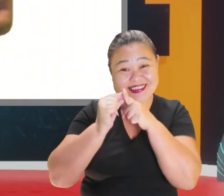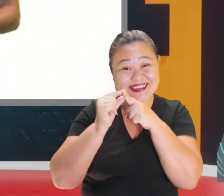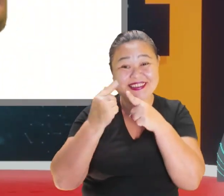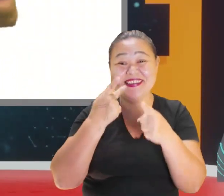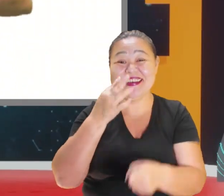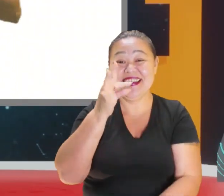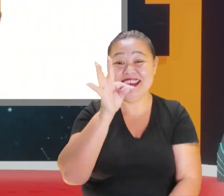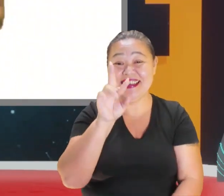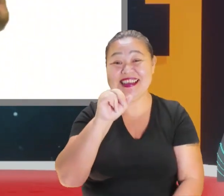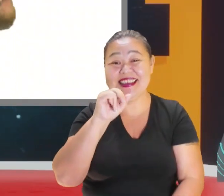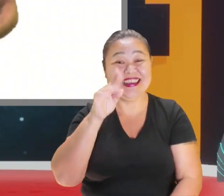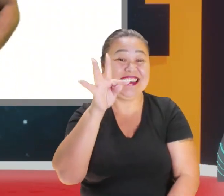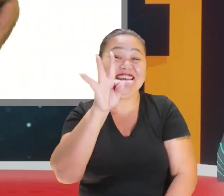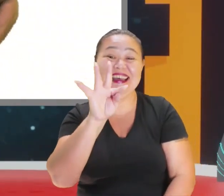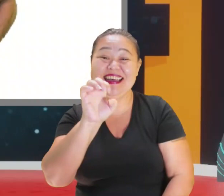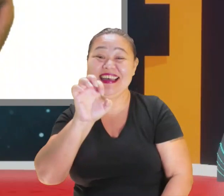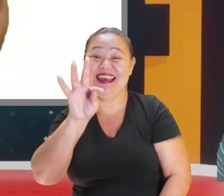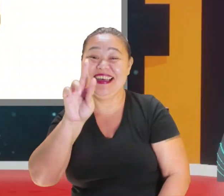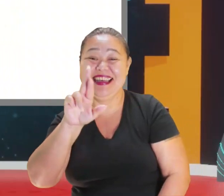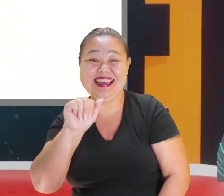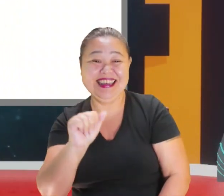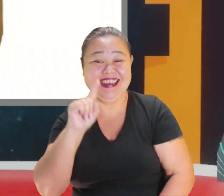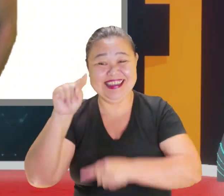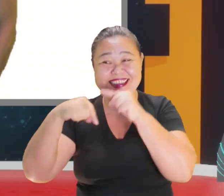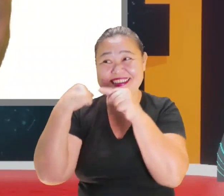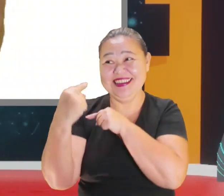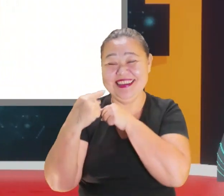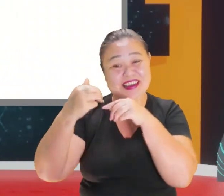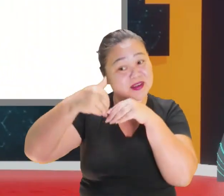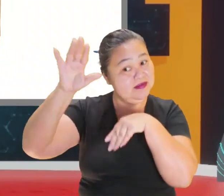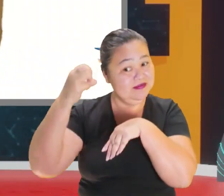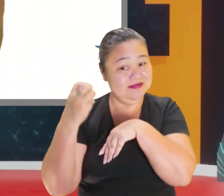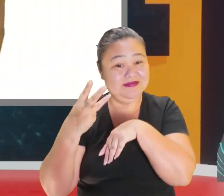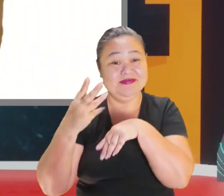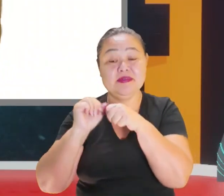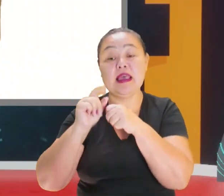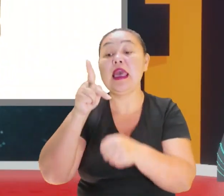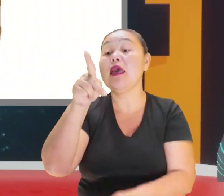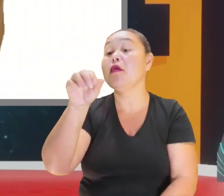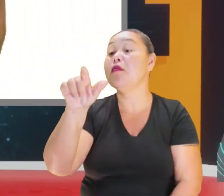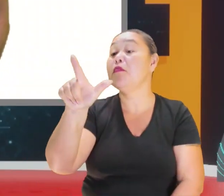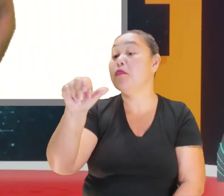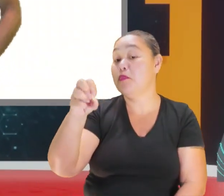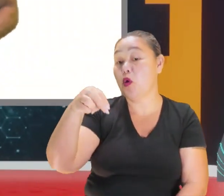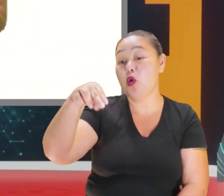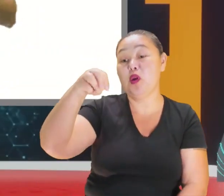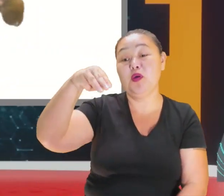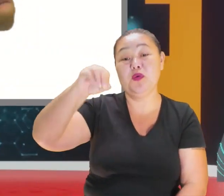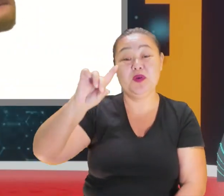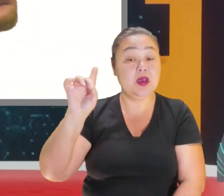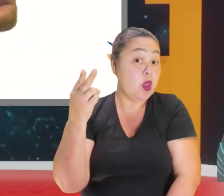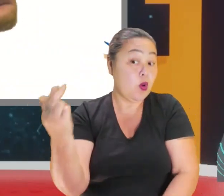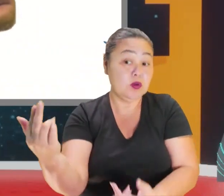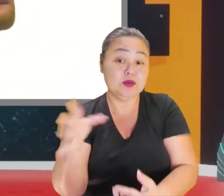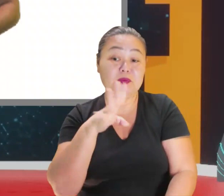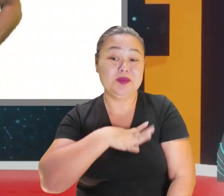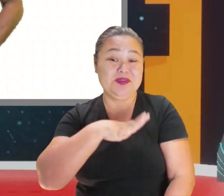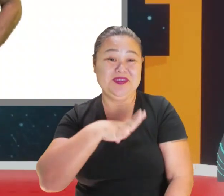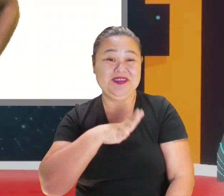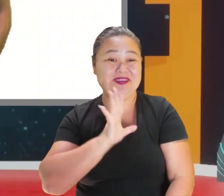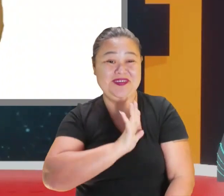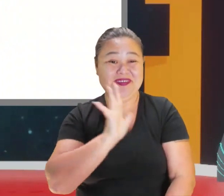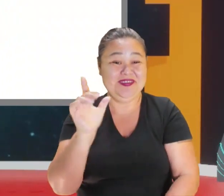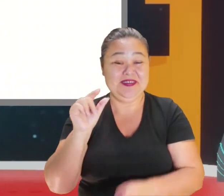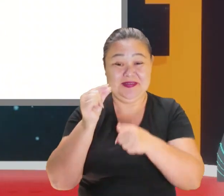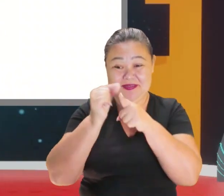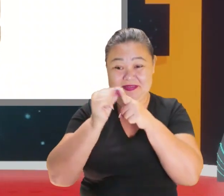falou tri, eu pensei no tetra logo. Não, passou de 3, já vai ser poli. Polinômio. Igualzinho no português. Igualzinho no português,